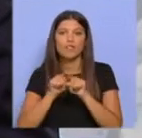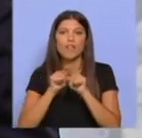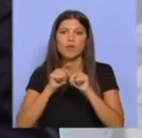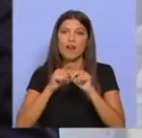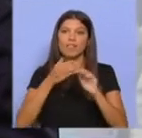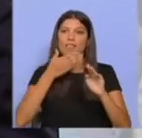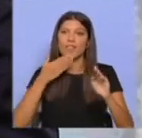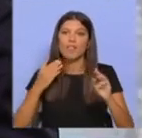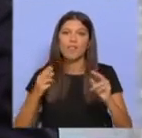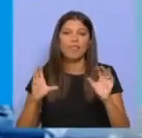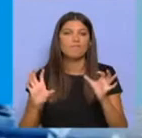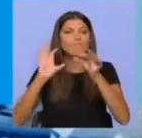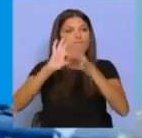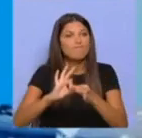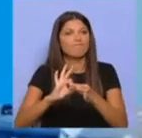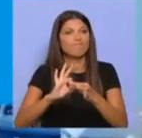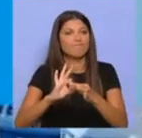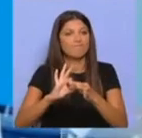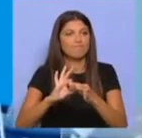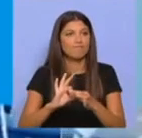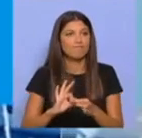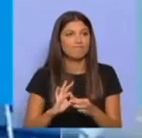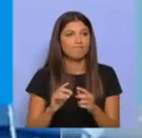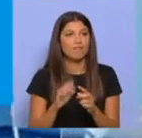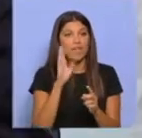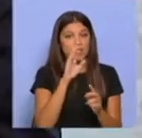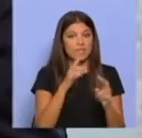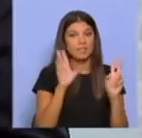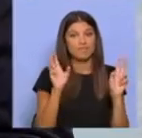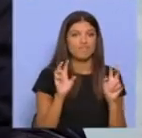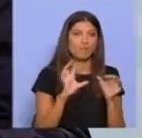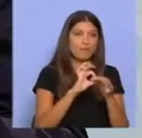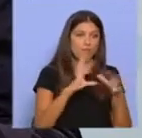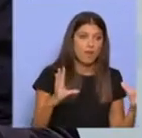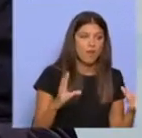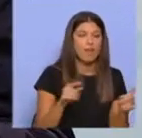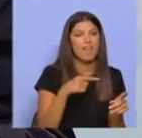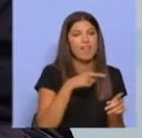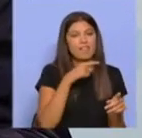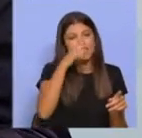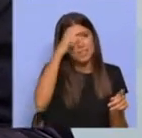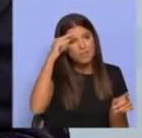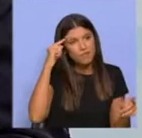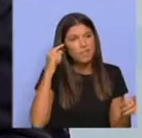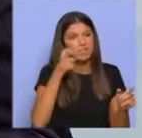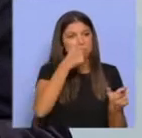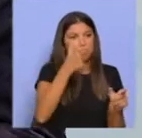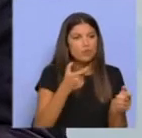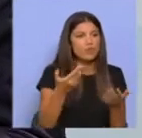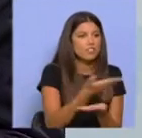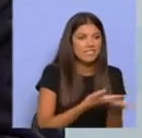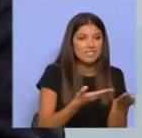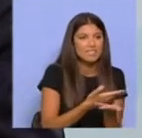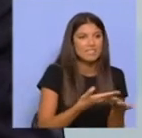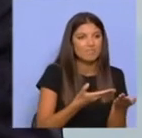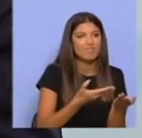pontes, será mais difícil manter a coesão social, será impossível aumentar o capital social, neste sentido a confiança,